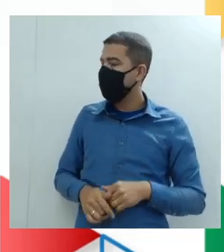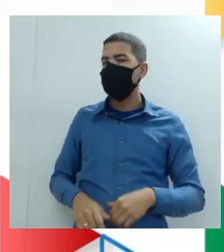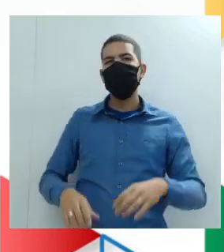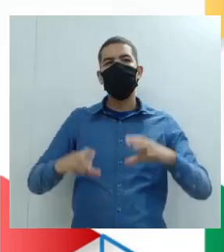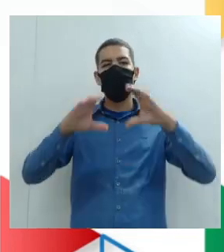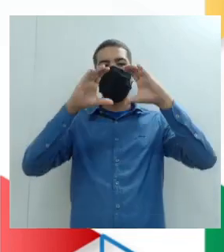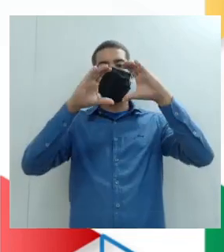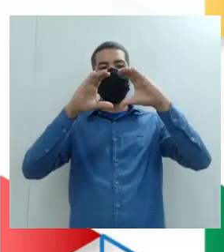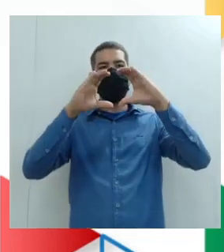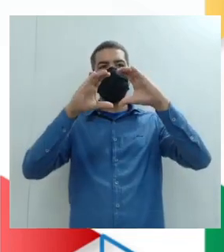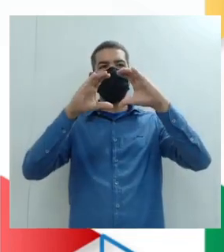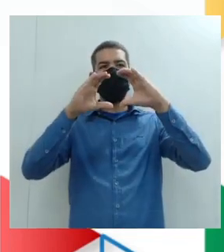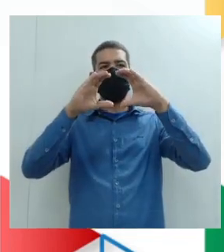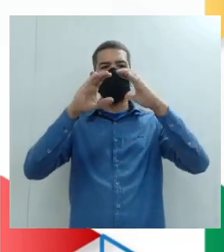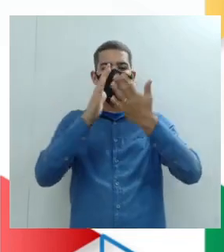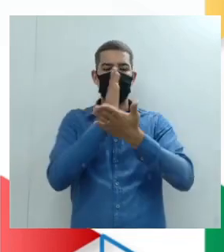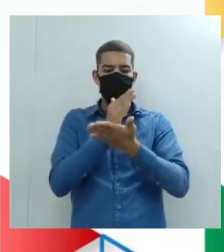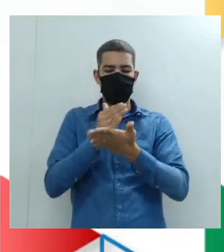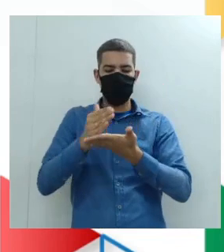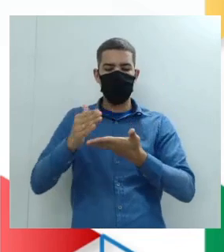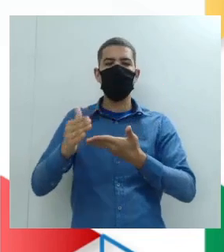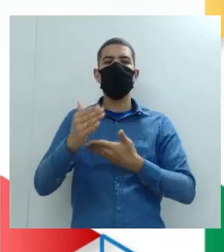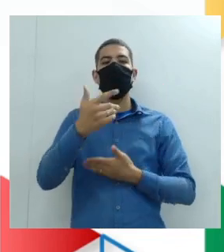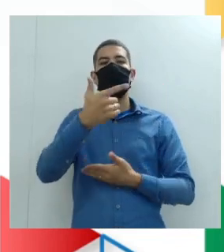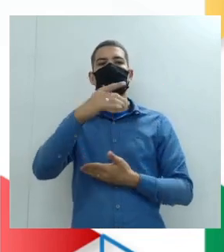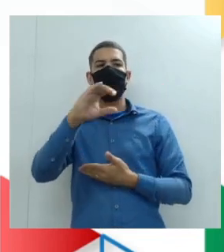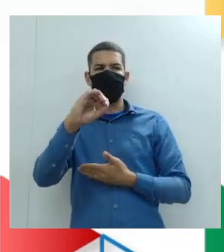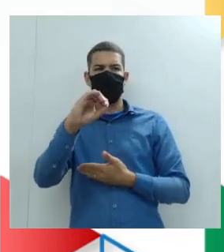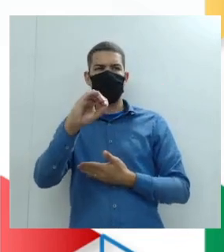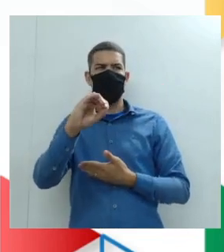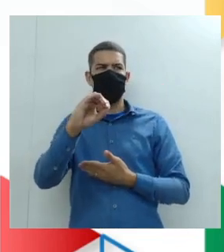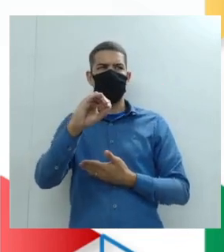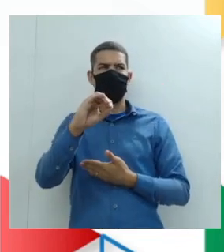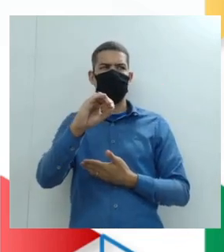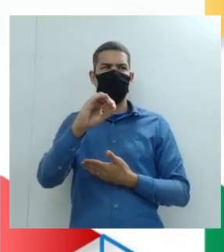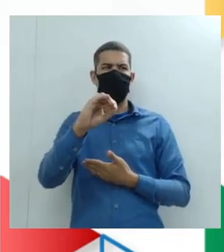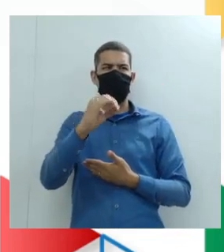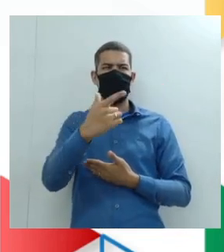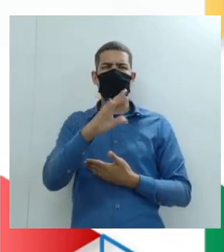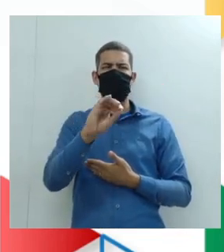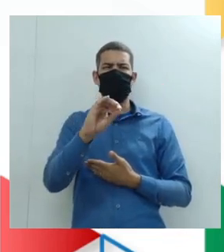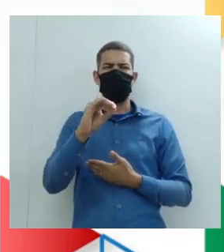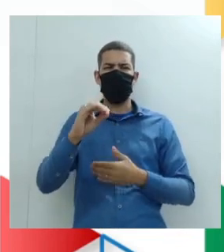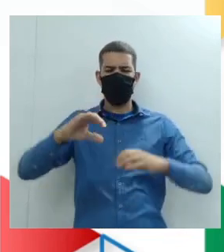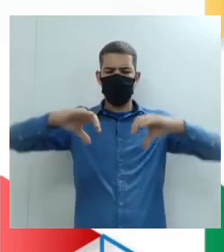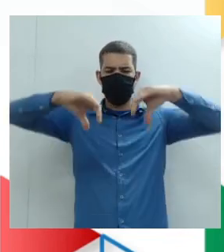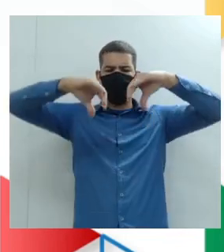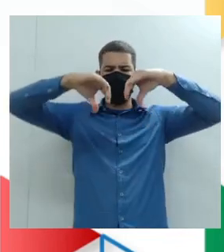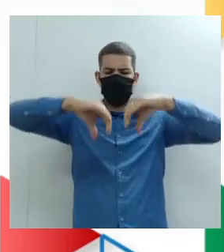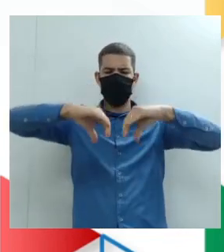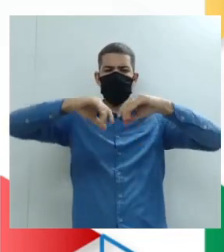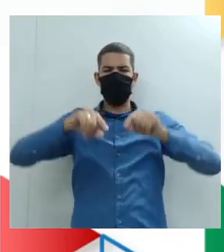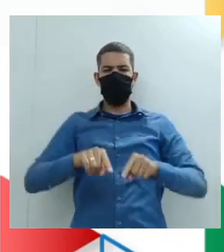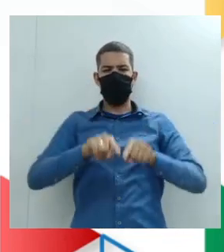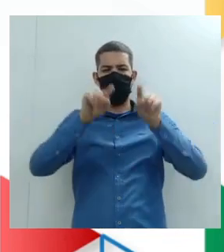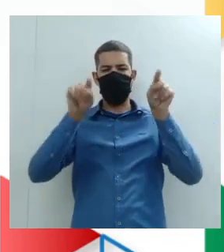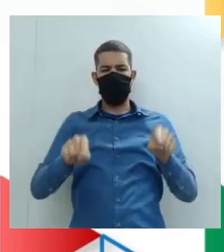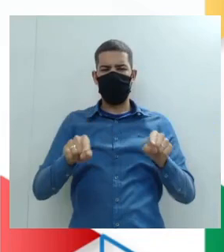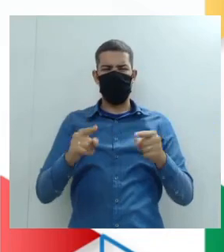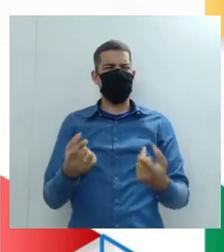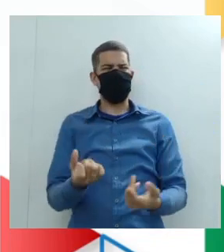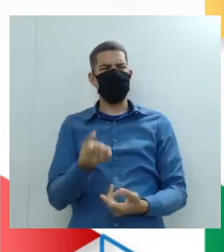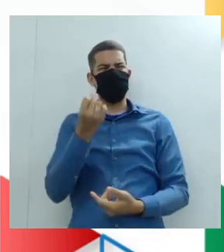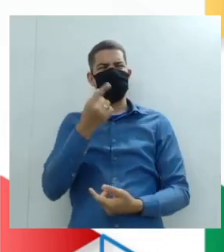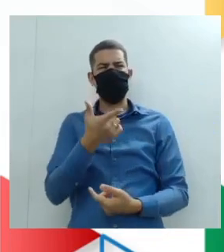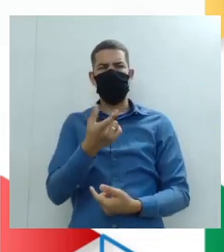e dividisse em 20 partes, professor, por que 20 partes? Porque como é que o senhor sabe que são 20 partes?